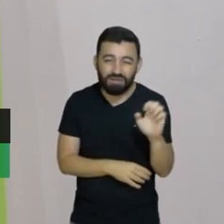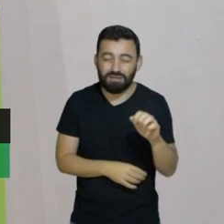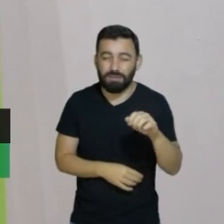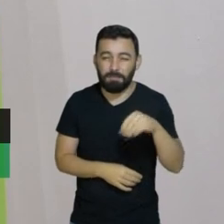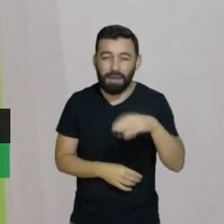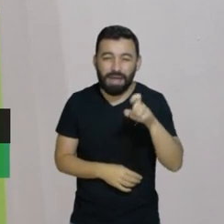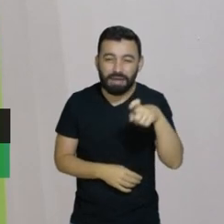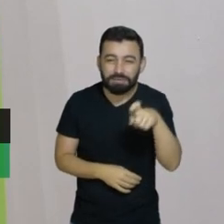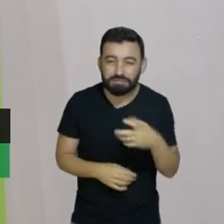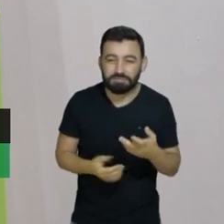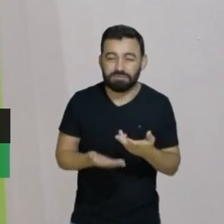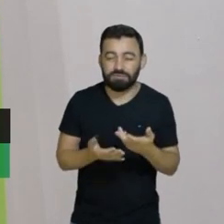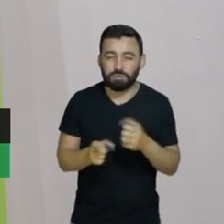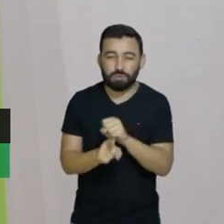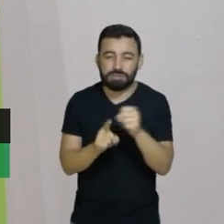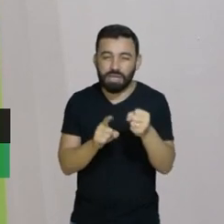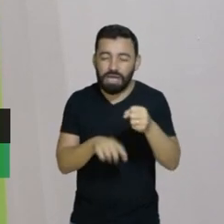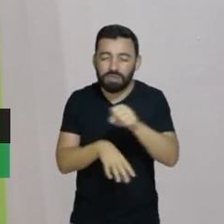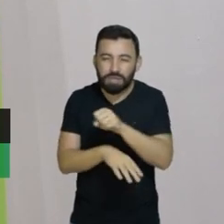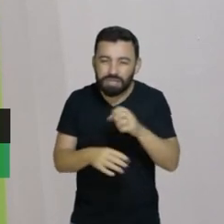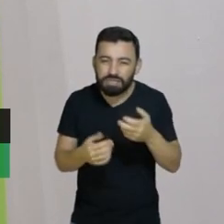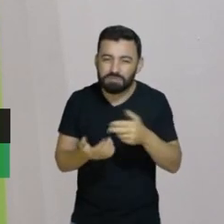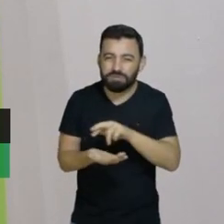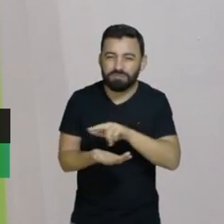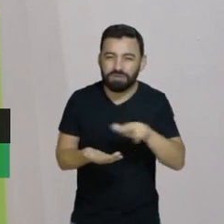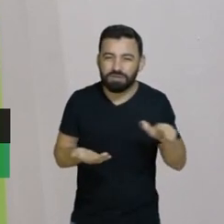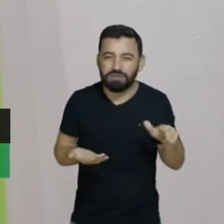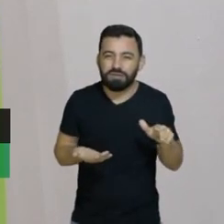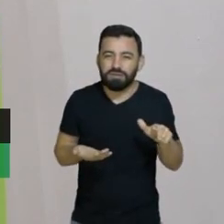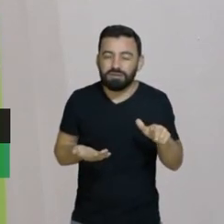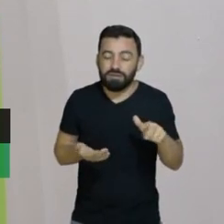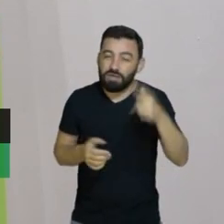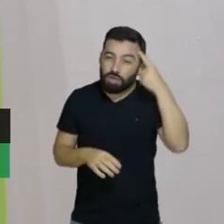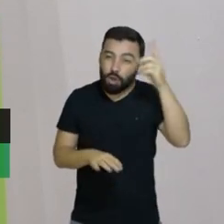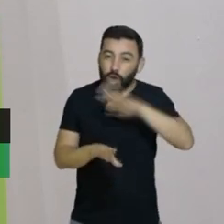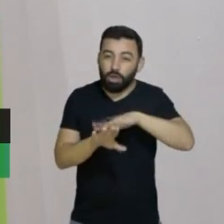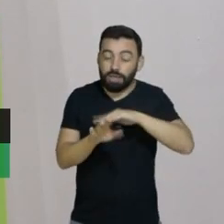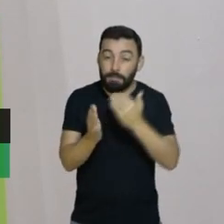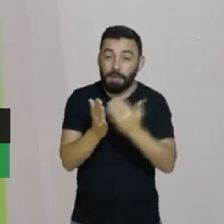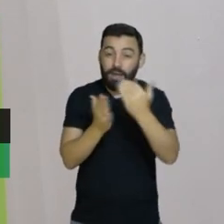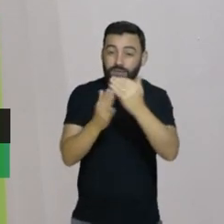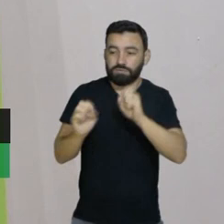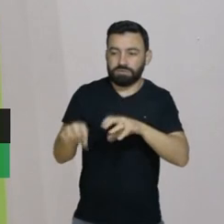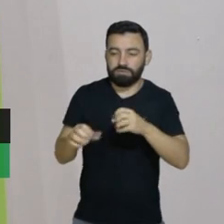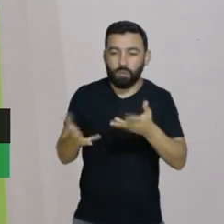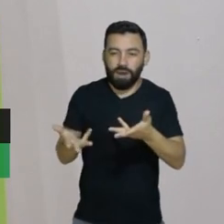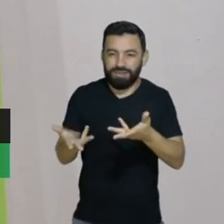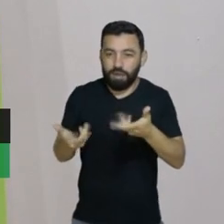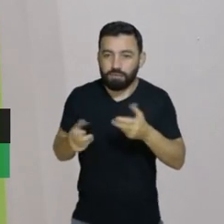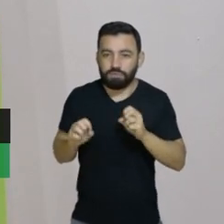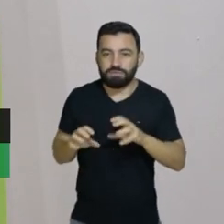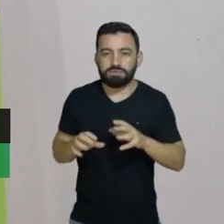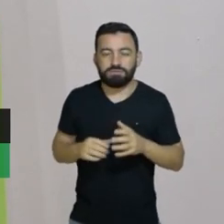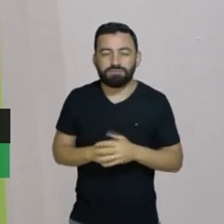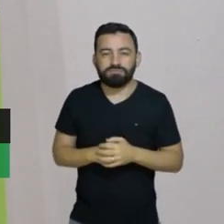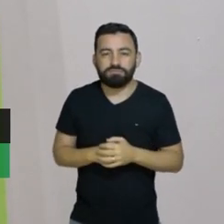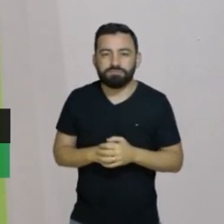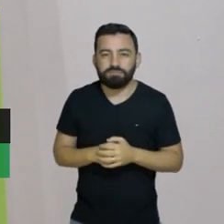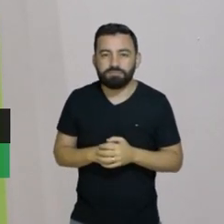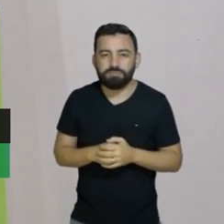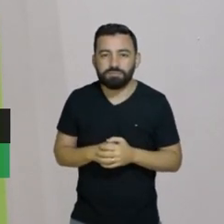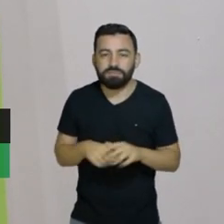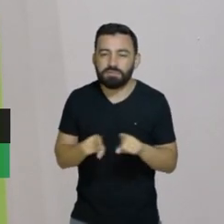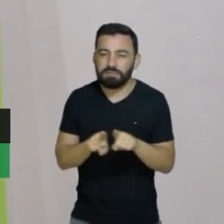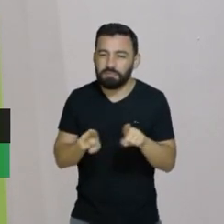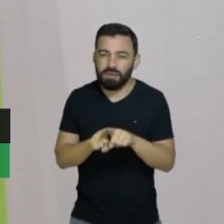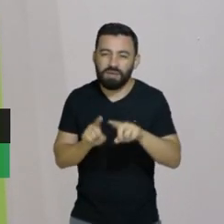socialista, querem colocar as pautas ideológicas muitas vezes acima do ensino, da qualidade na educação. A gente vê